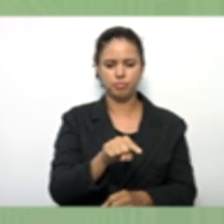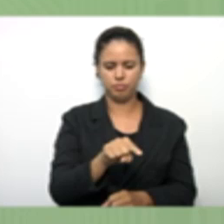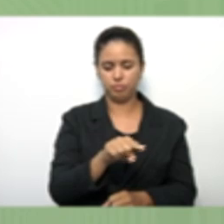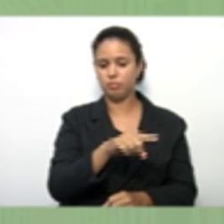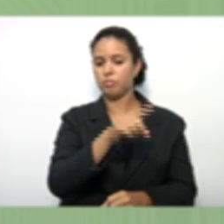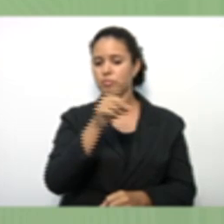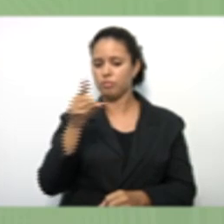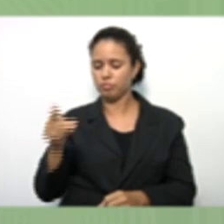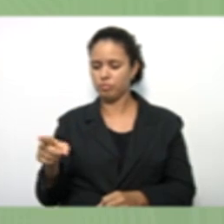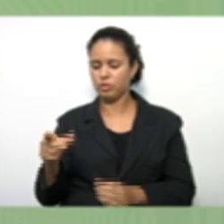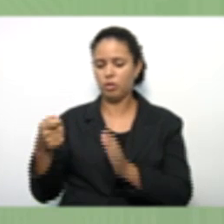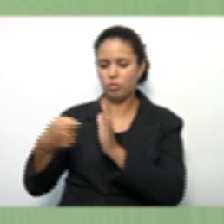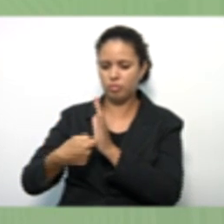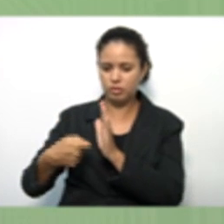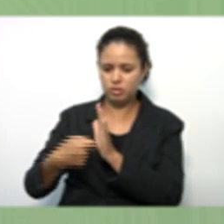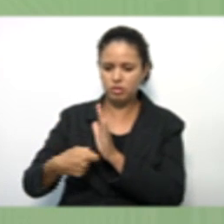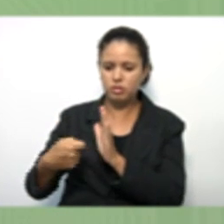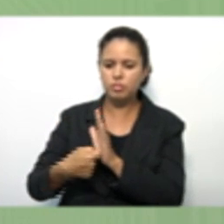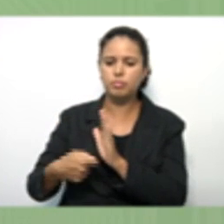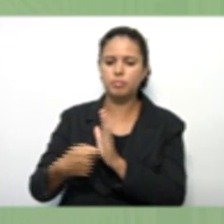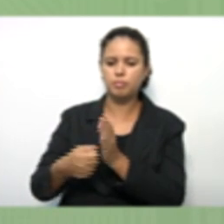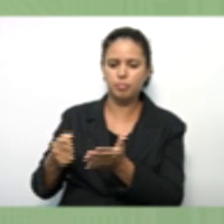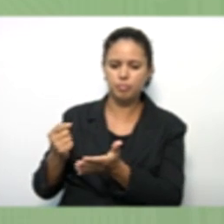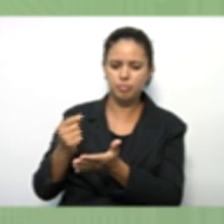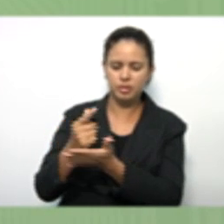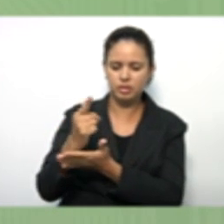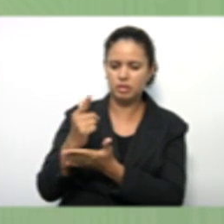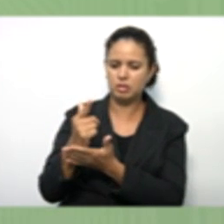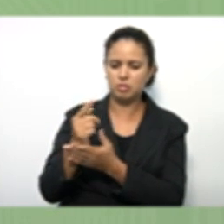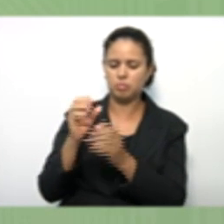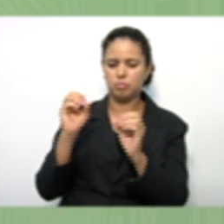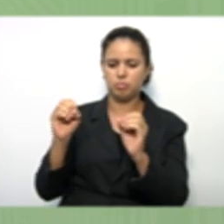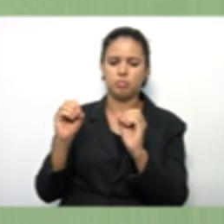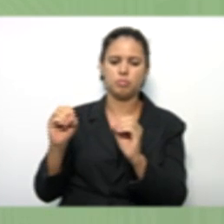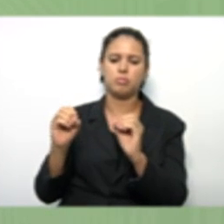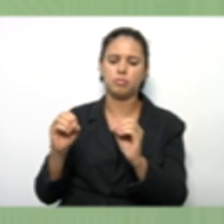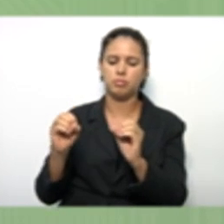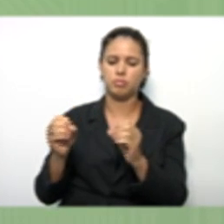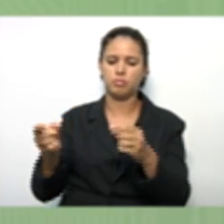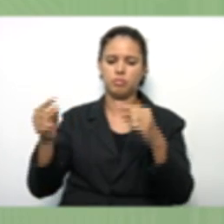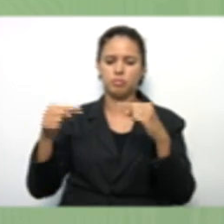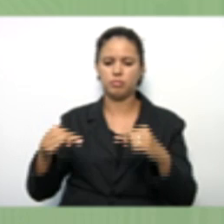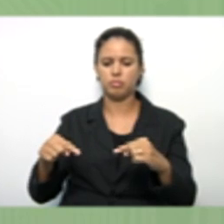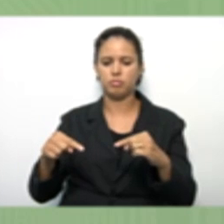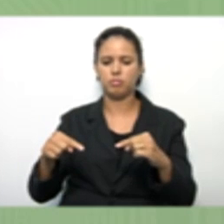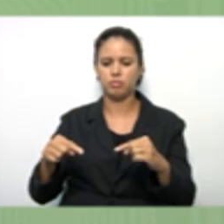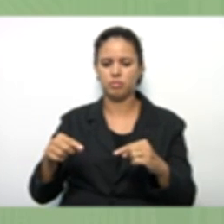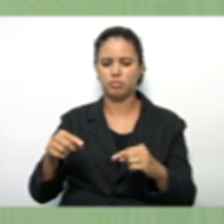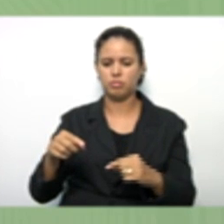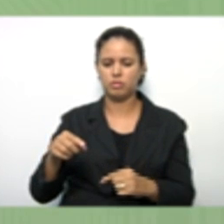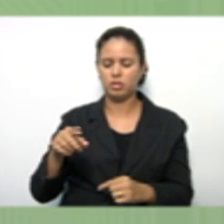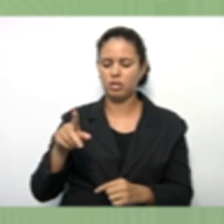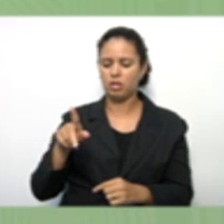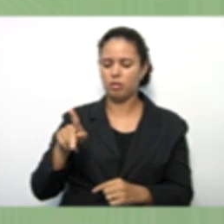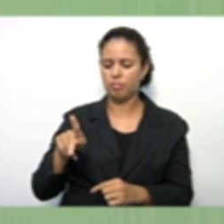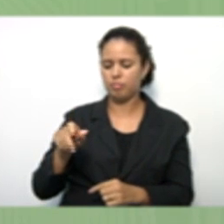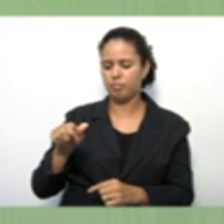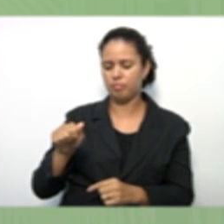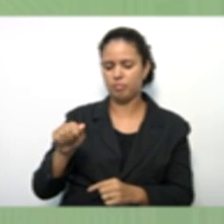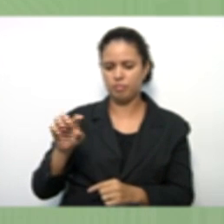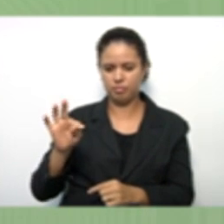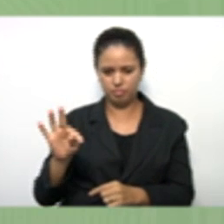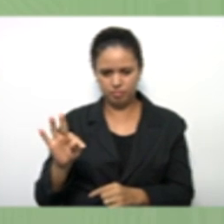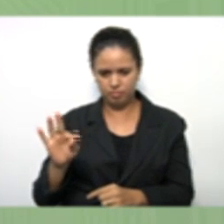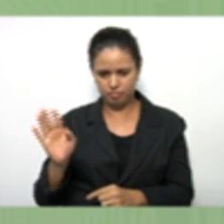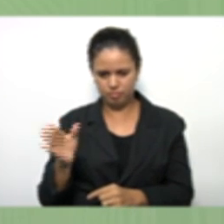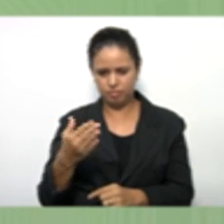temos obrigações a pagar, nós temos o PL igual ao ativo, ao total dos bens e direitos.